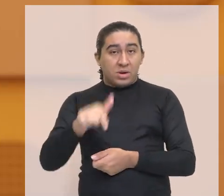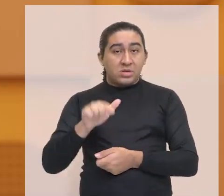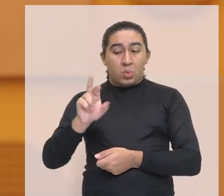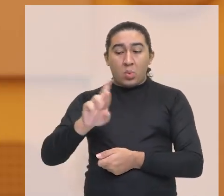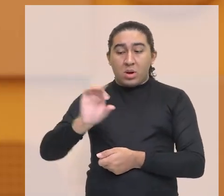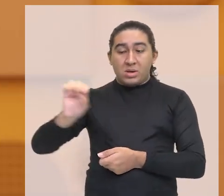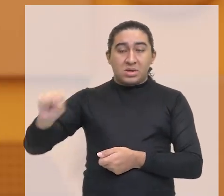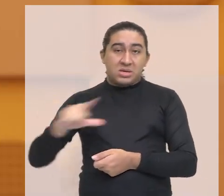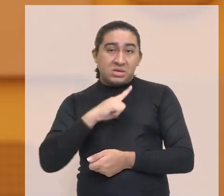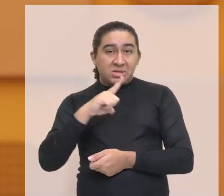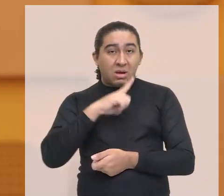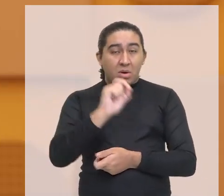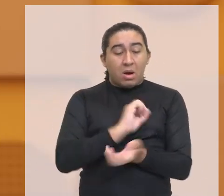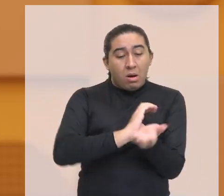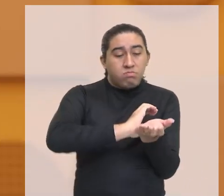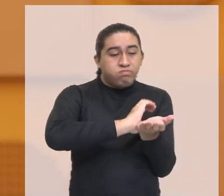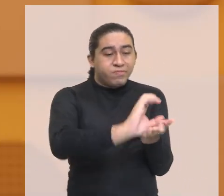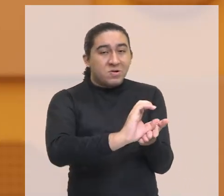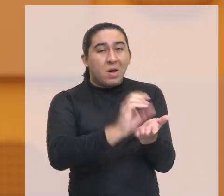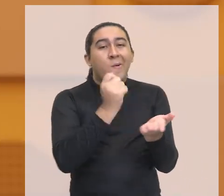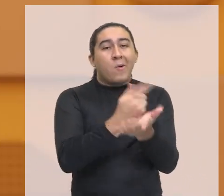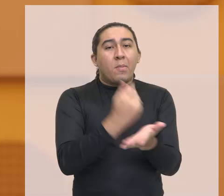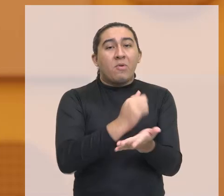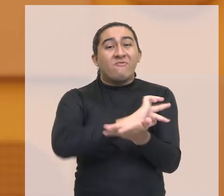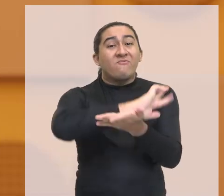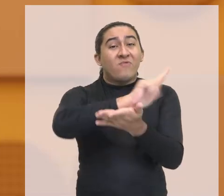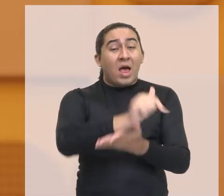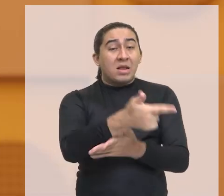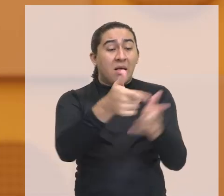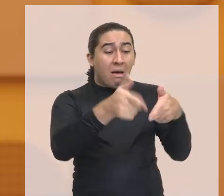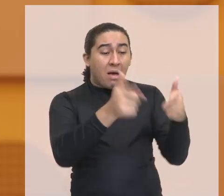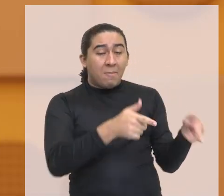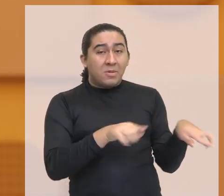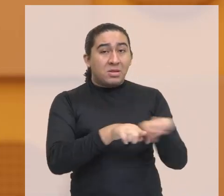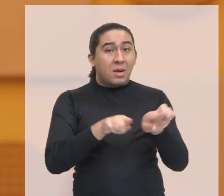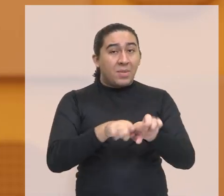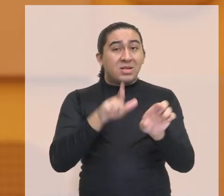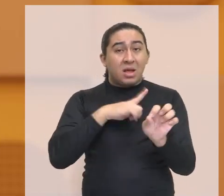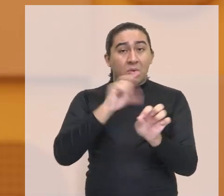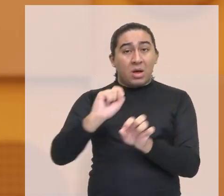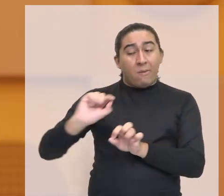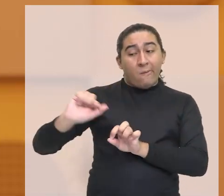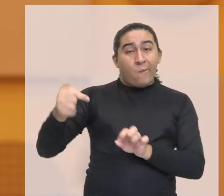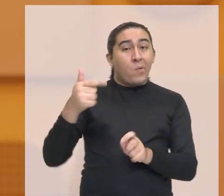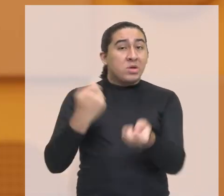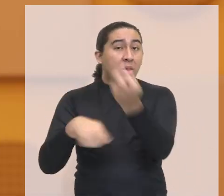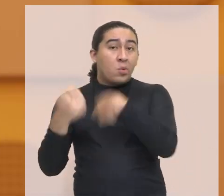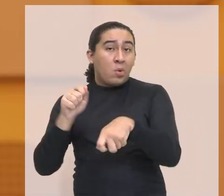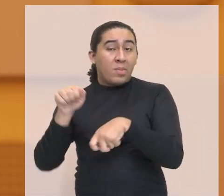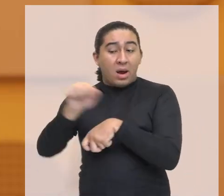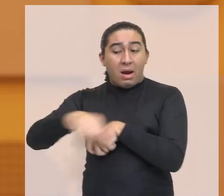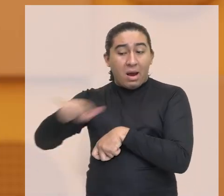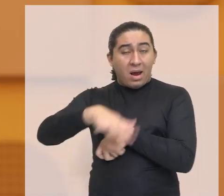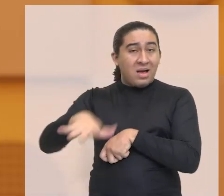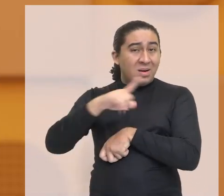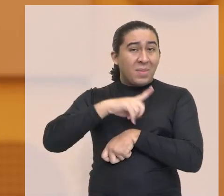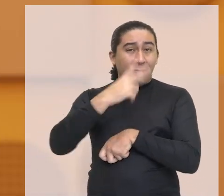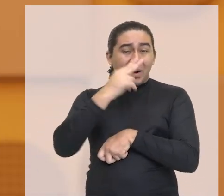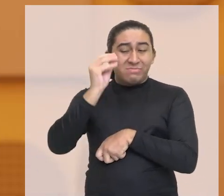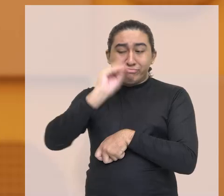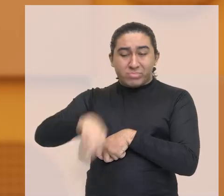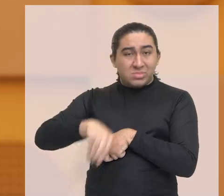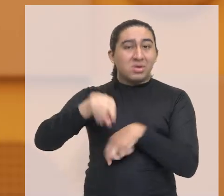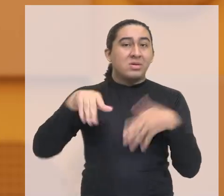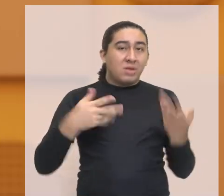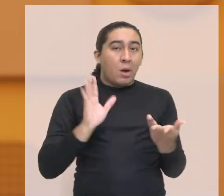investiu muito na corrida armamentista e negligenciou certas áreas da economia soviética, e isso fez com